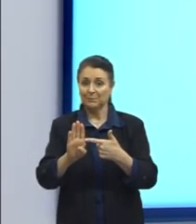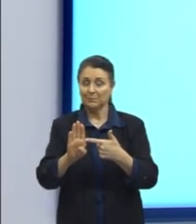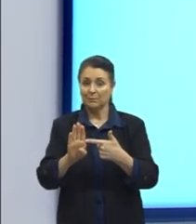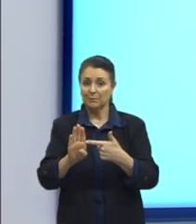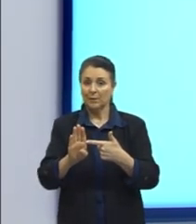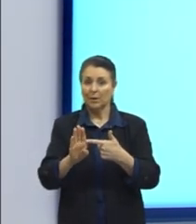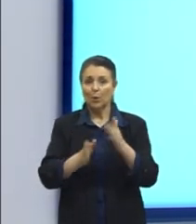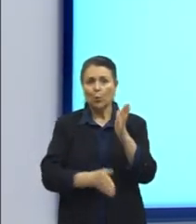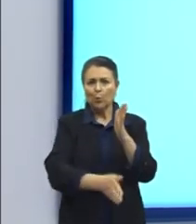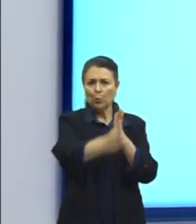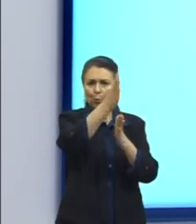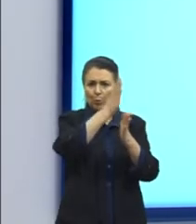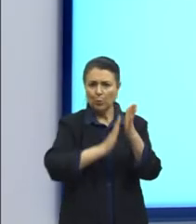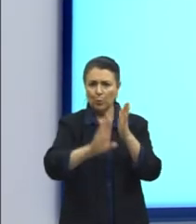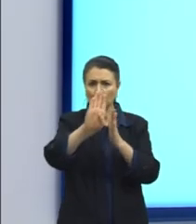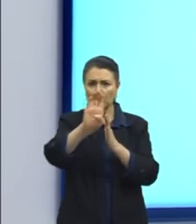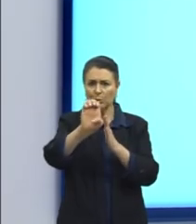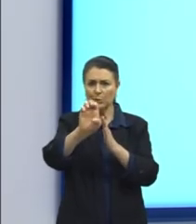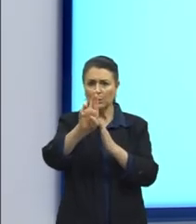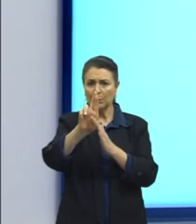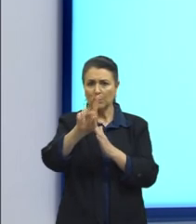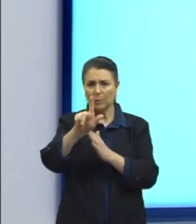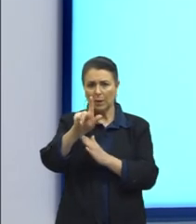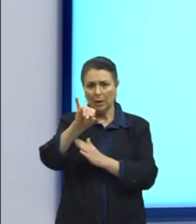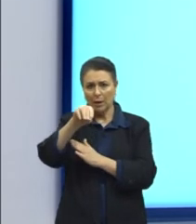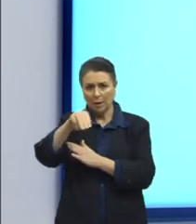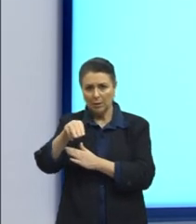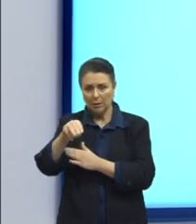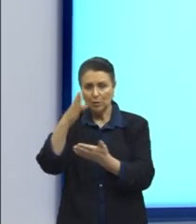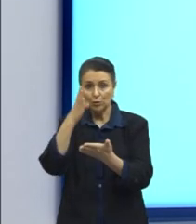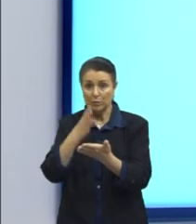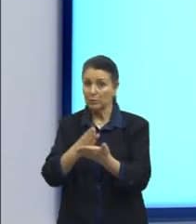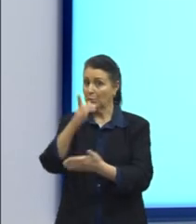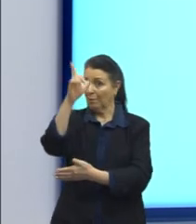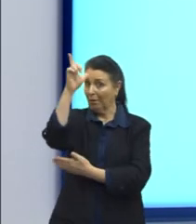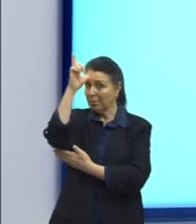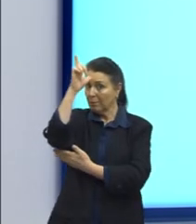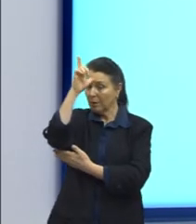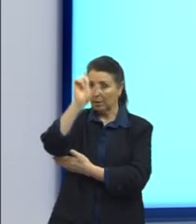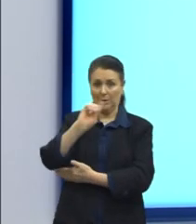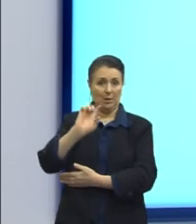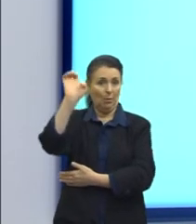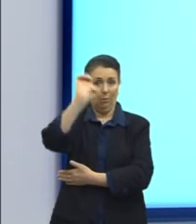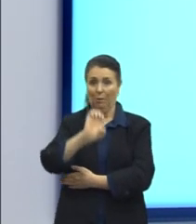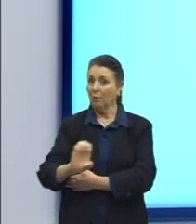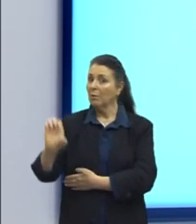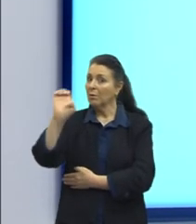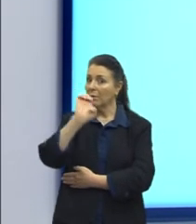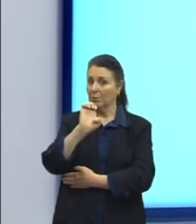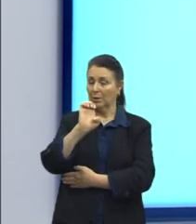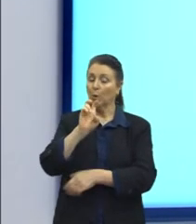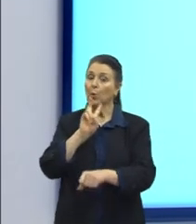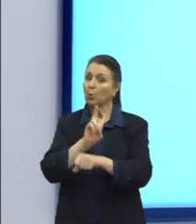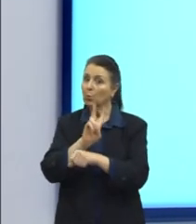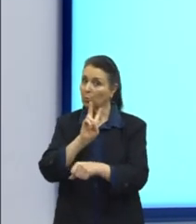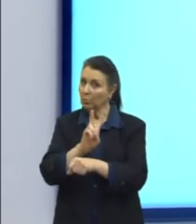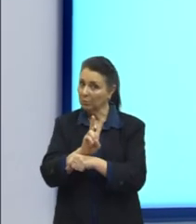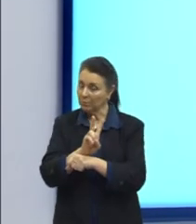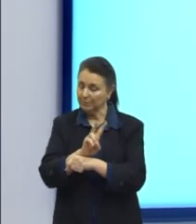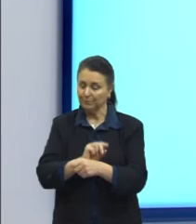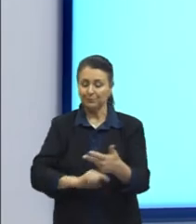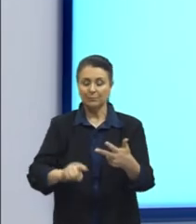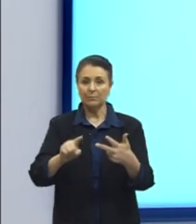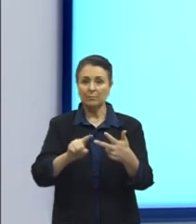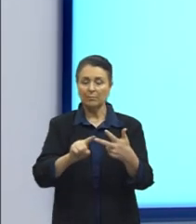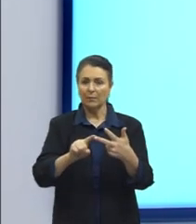muro de Berlim muro de Berlim dividiu a Alemanha e não Europa né então tem que ter cuidado nesse detalhe